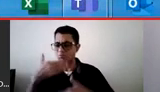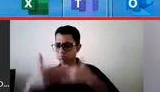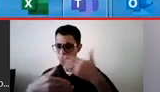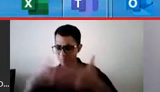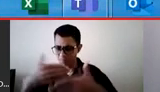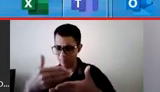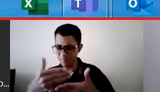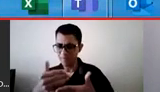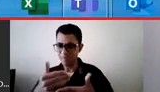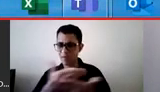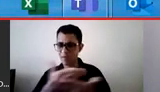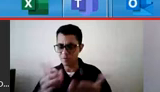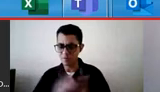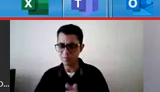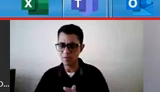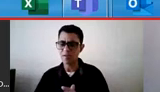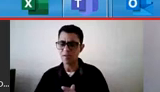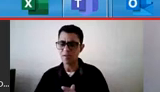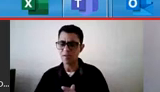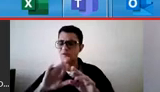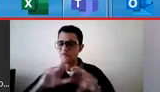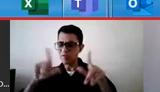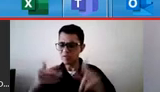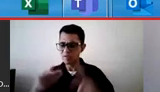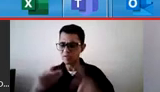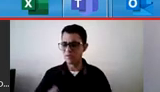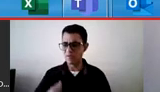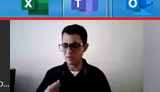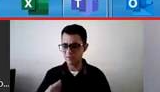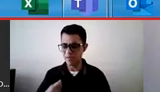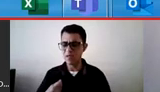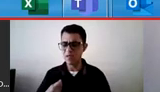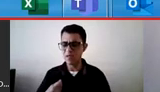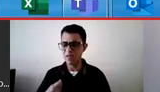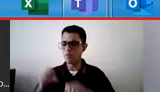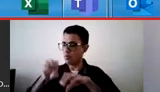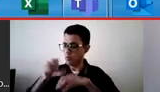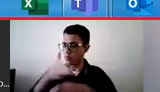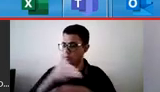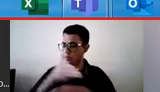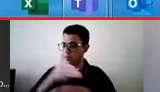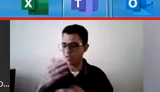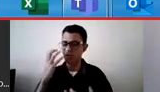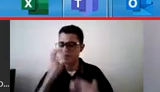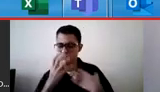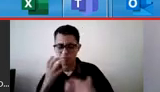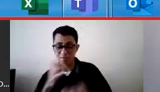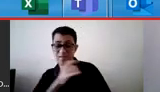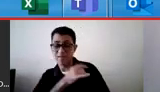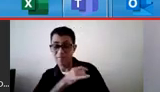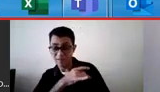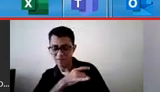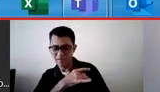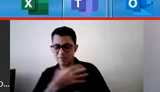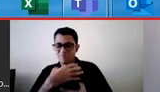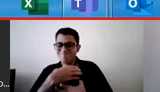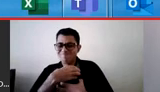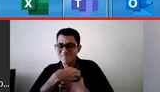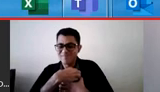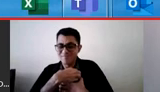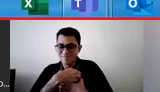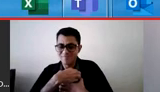falar, está fazendo tanta diferença na minha vida, eu recomendo muito, porque aquela angústia, aquele medo, aquelas sensações,